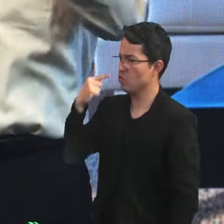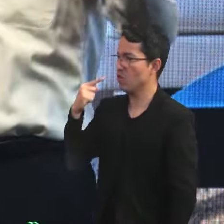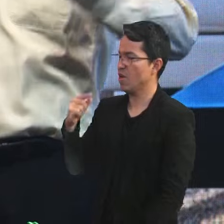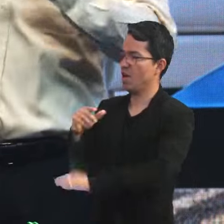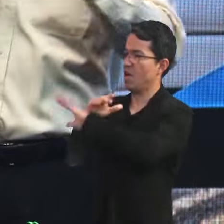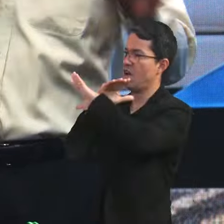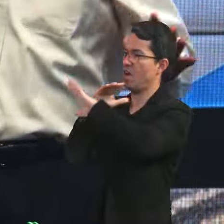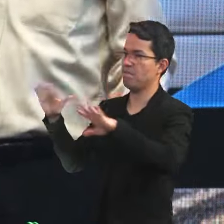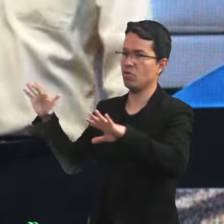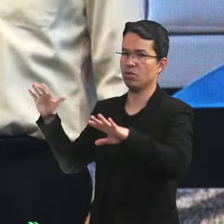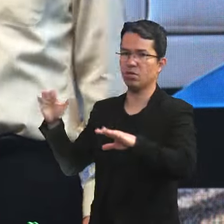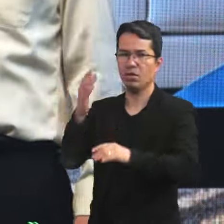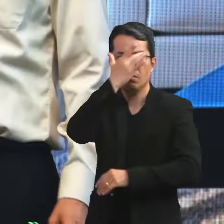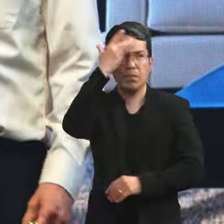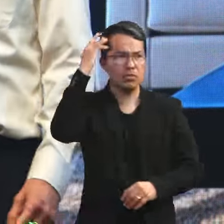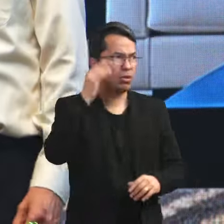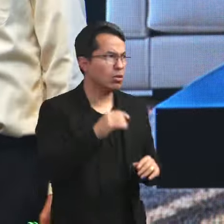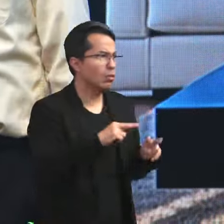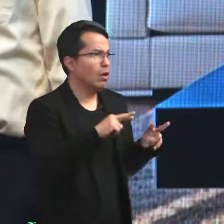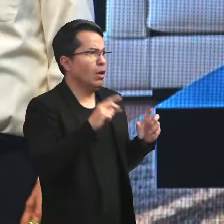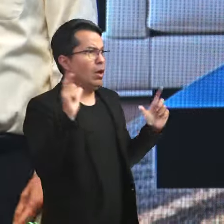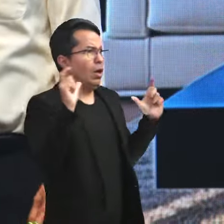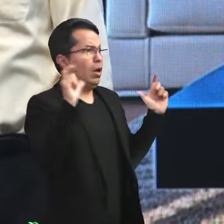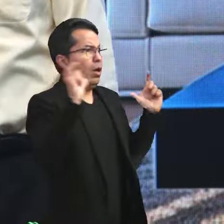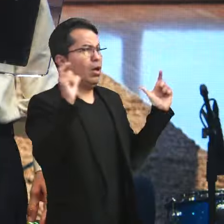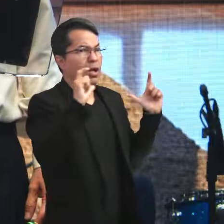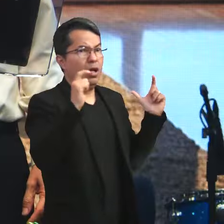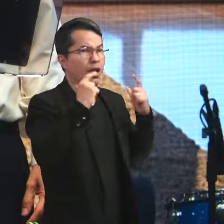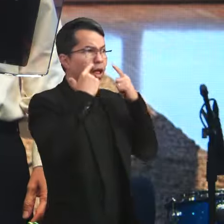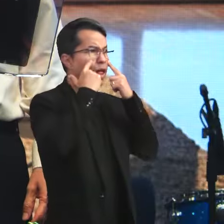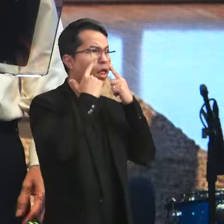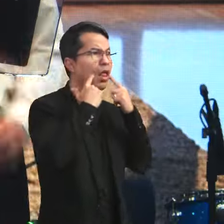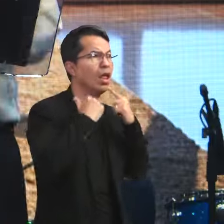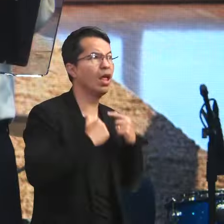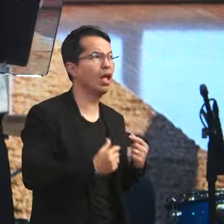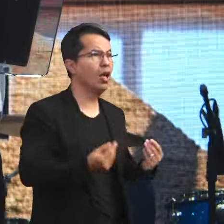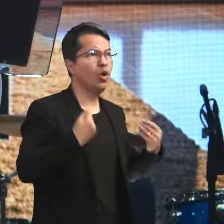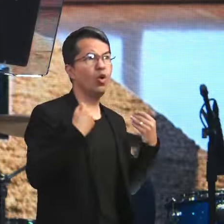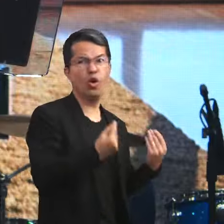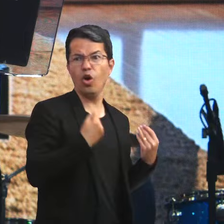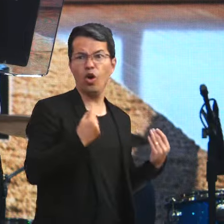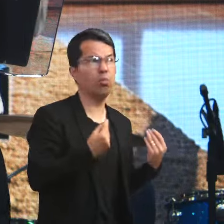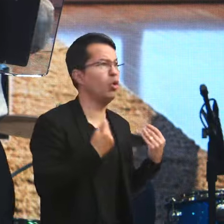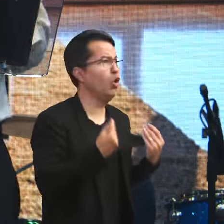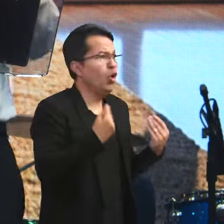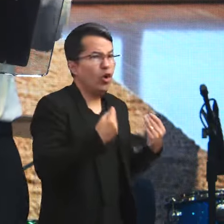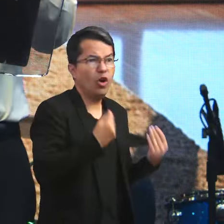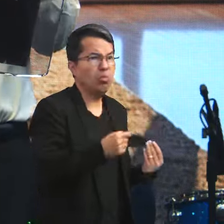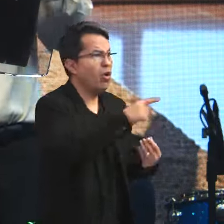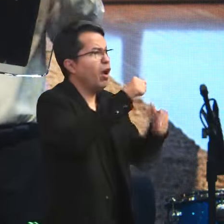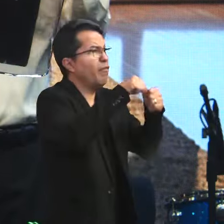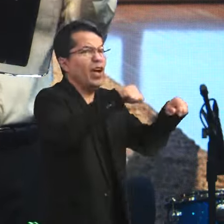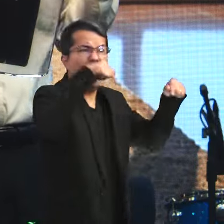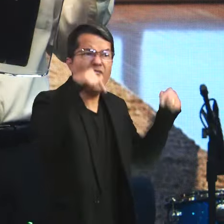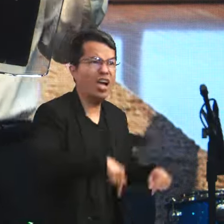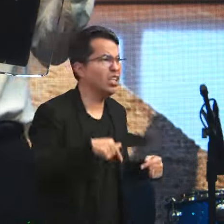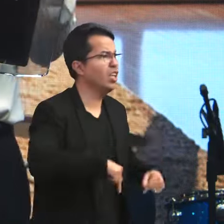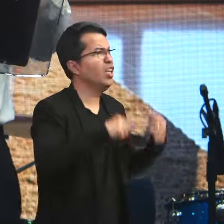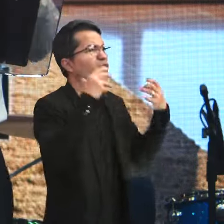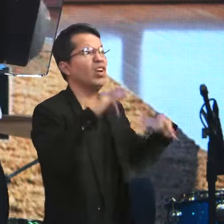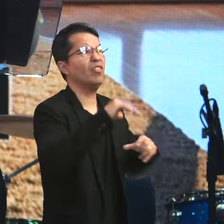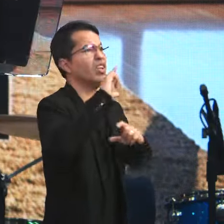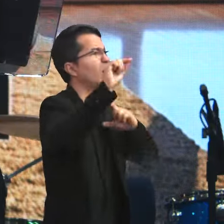aconteceu não a ver pao eles nca mais viram a Paulo Por que pao está renunciando mas